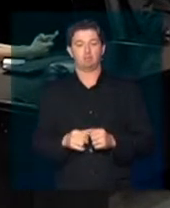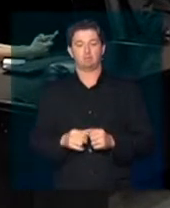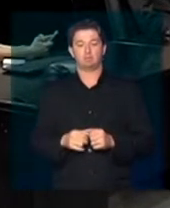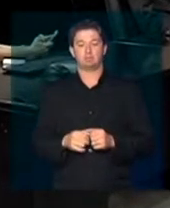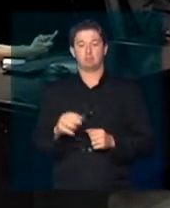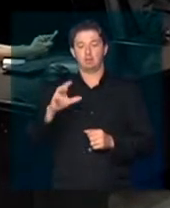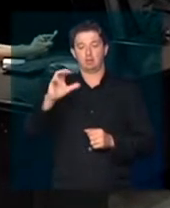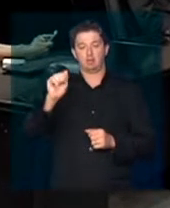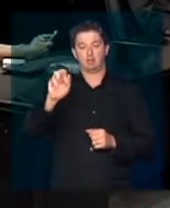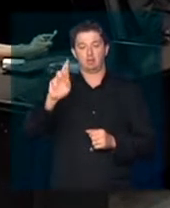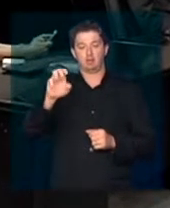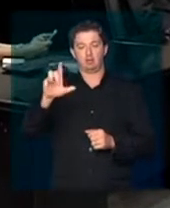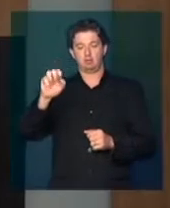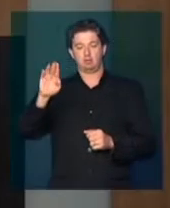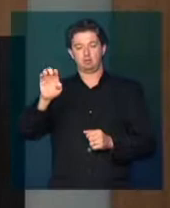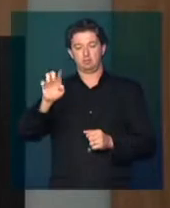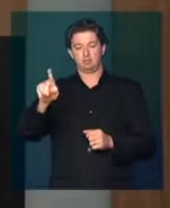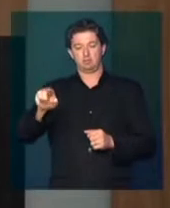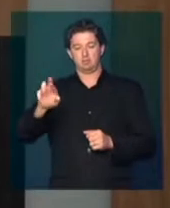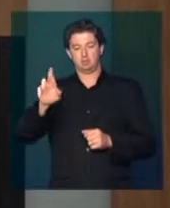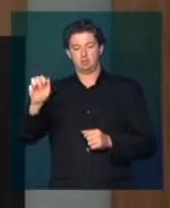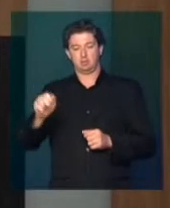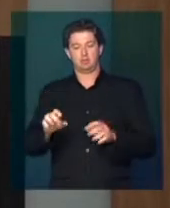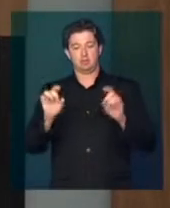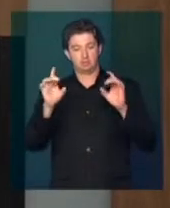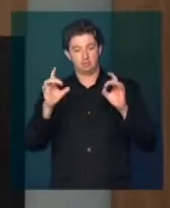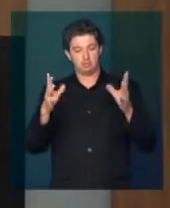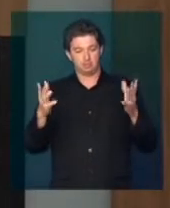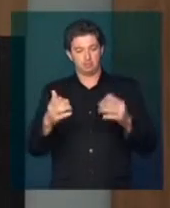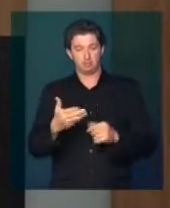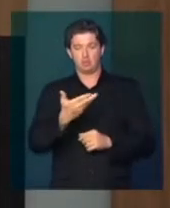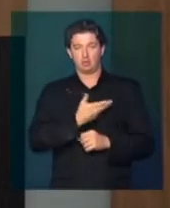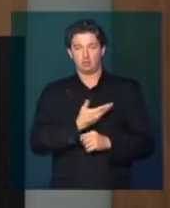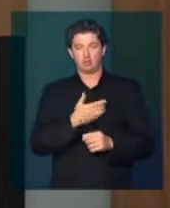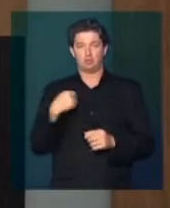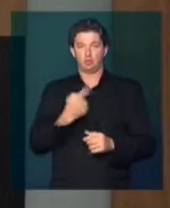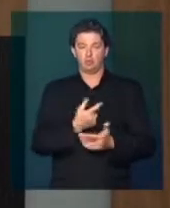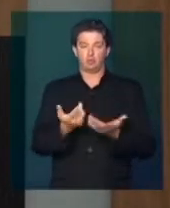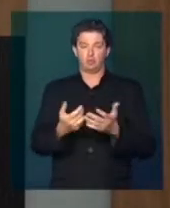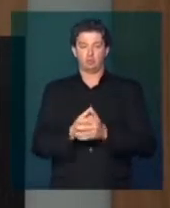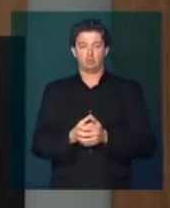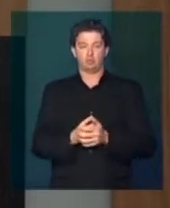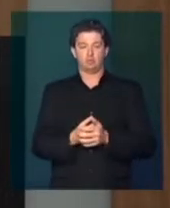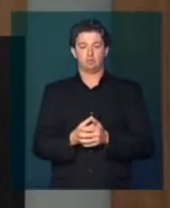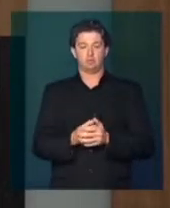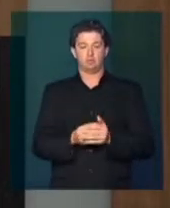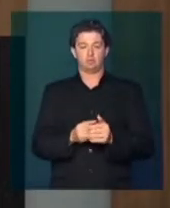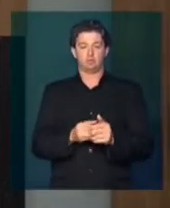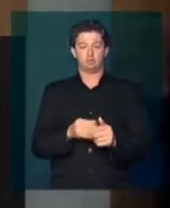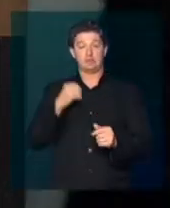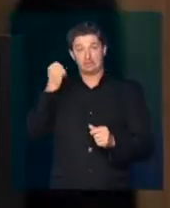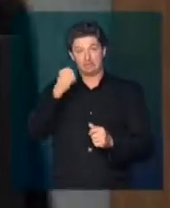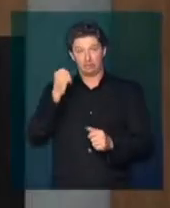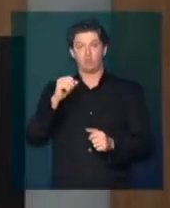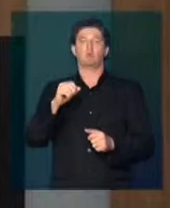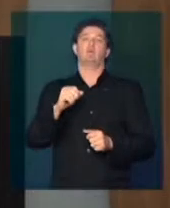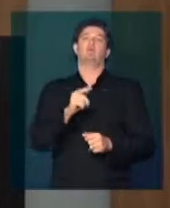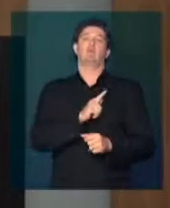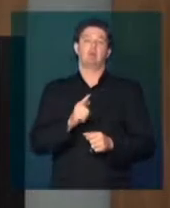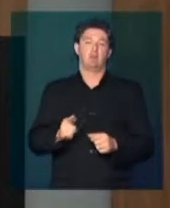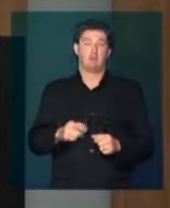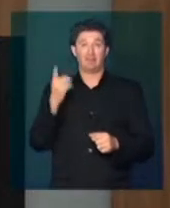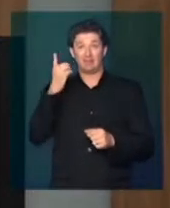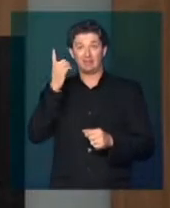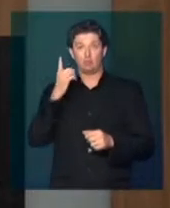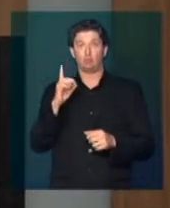Carlos Bezerra, que especial companheiro nosso, né, seja governador, senador, deputado, decano,